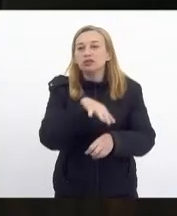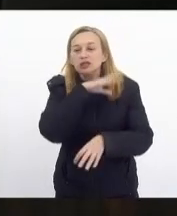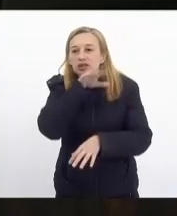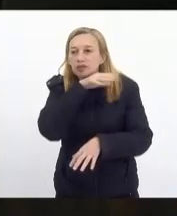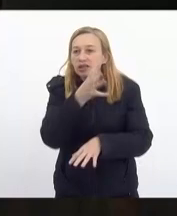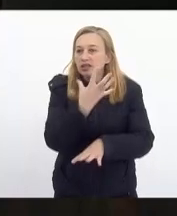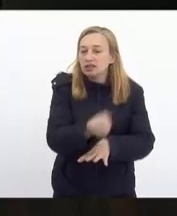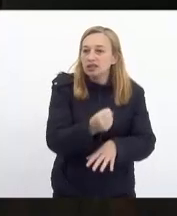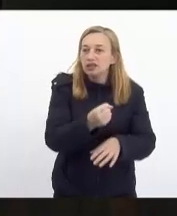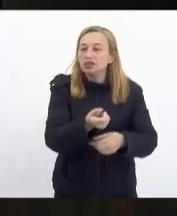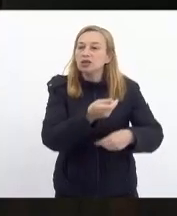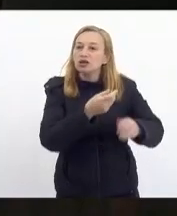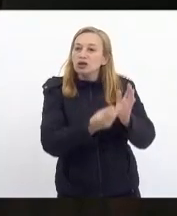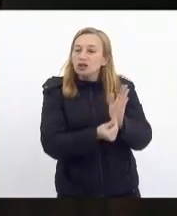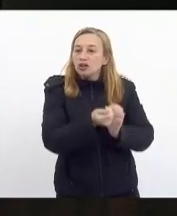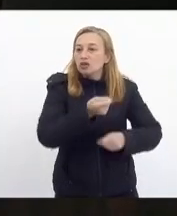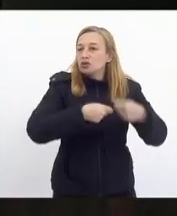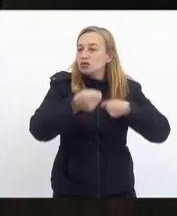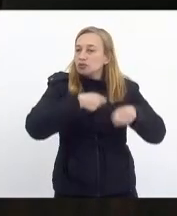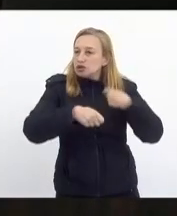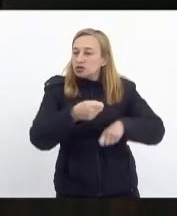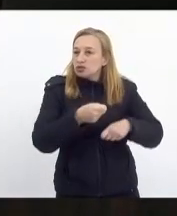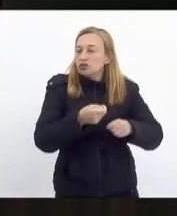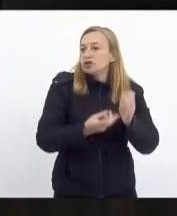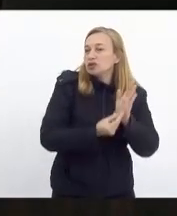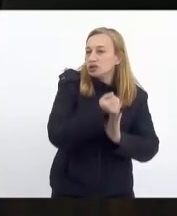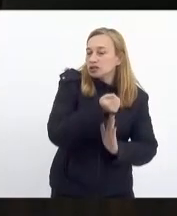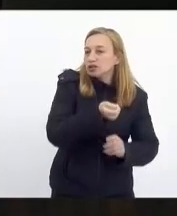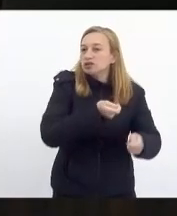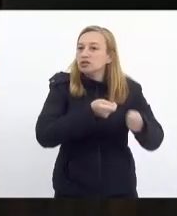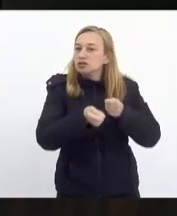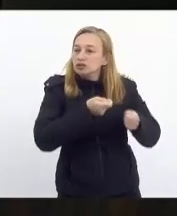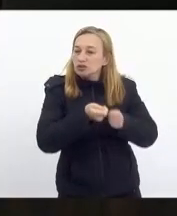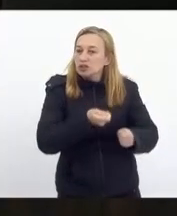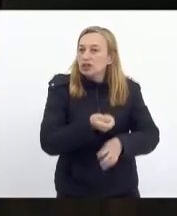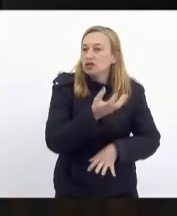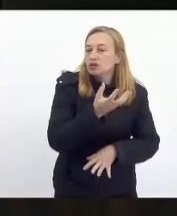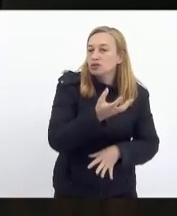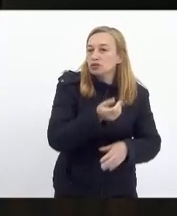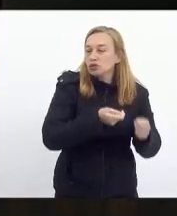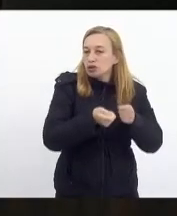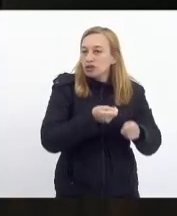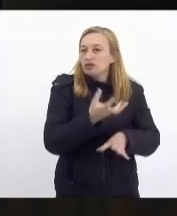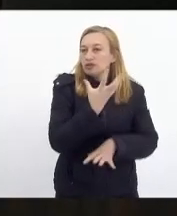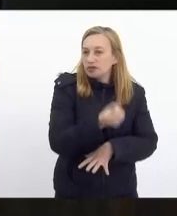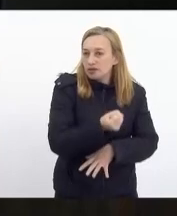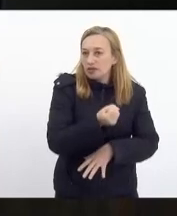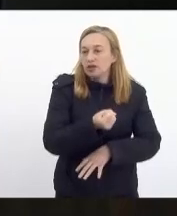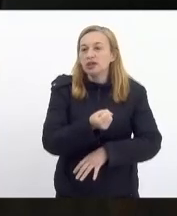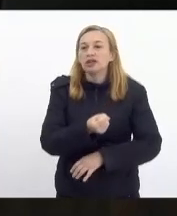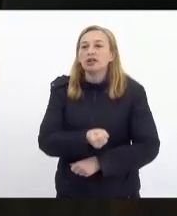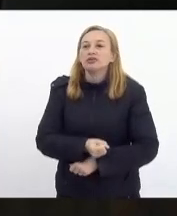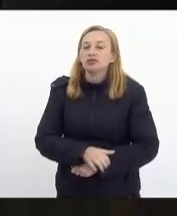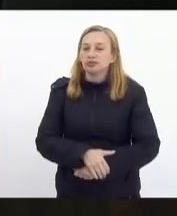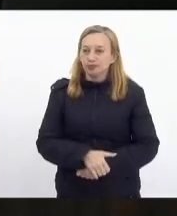de economia, indústria e comércio favorável, de orçamento, finanças, fiscalização financeira e controle favorável.